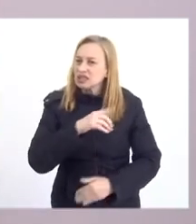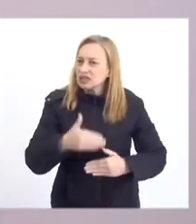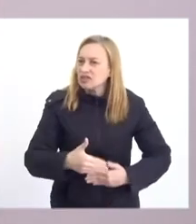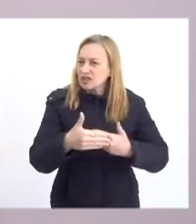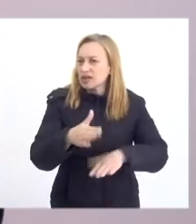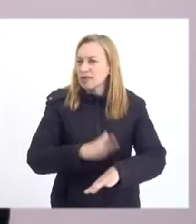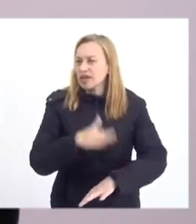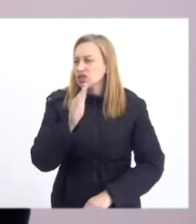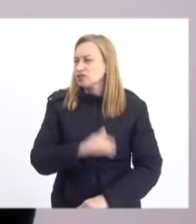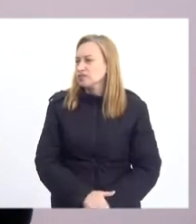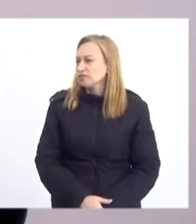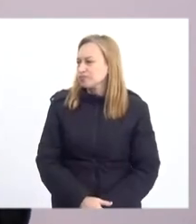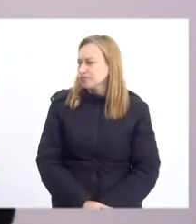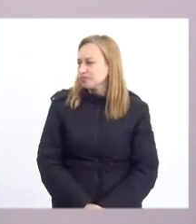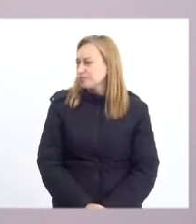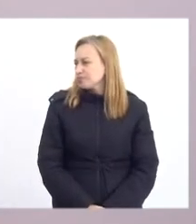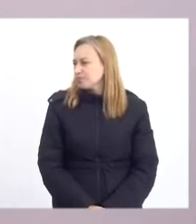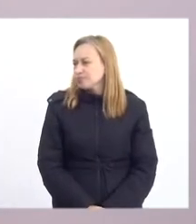mais.